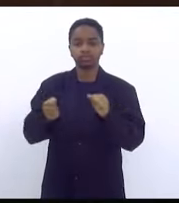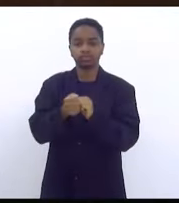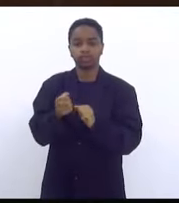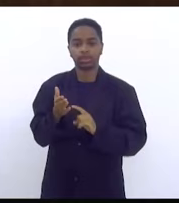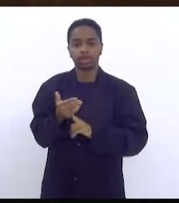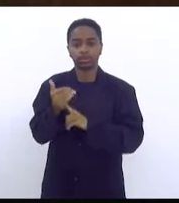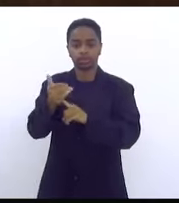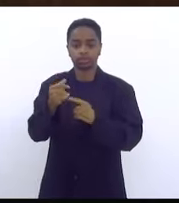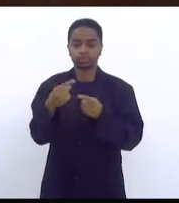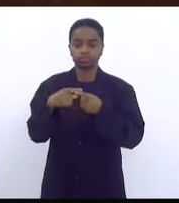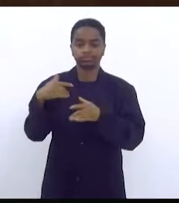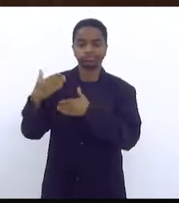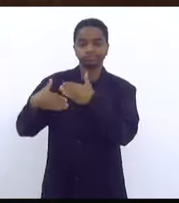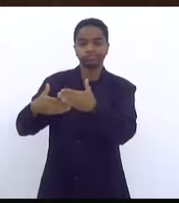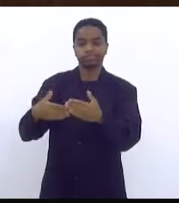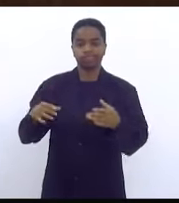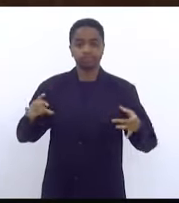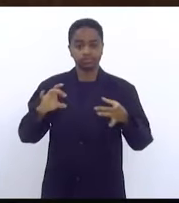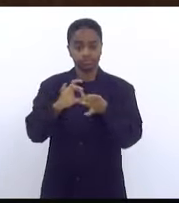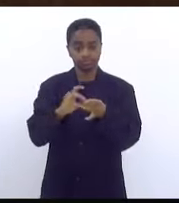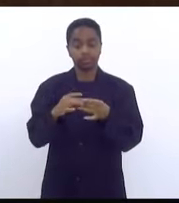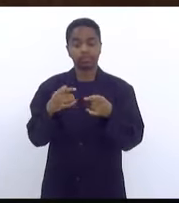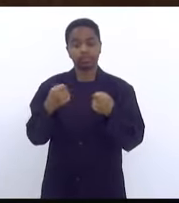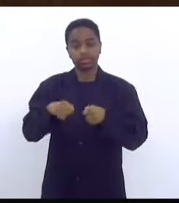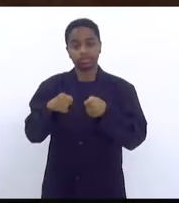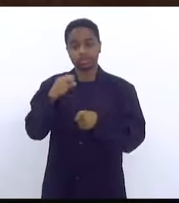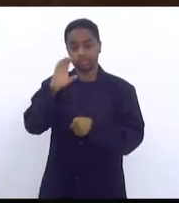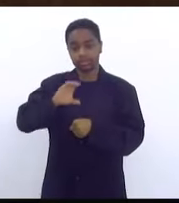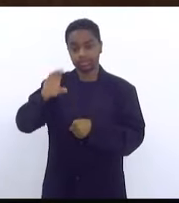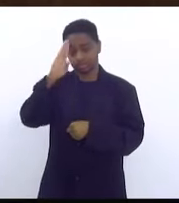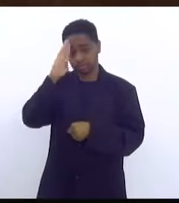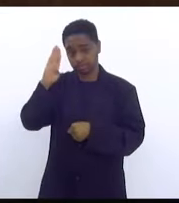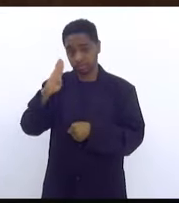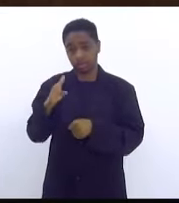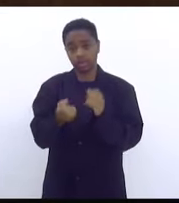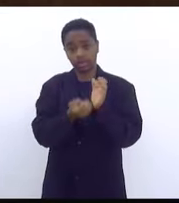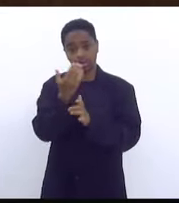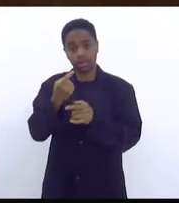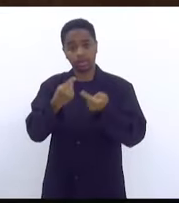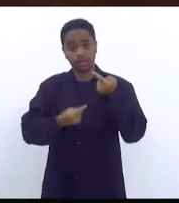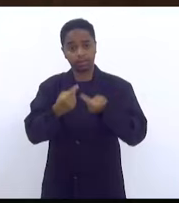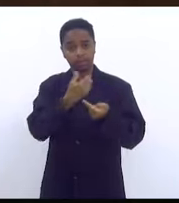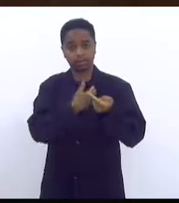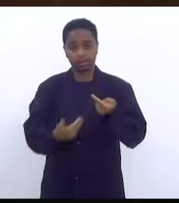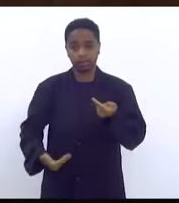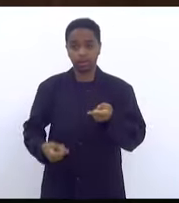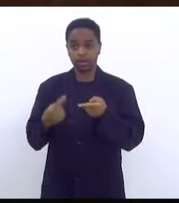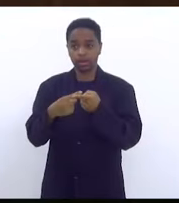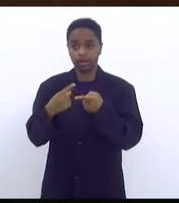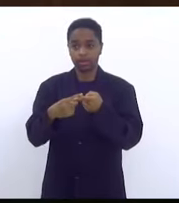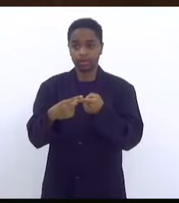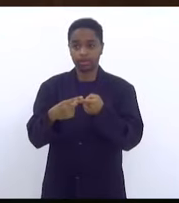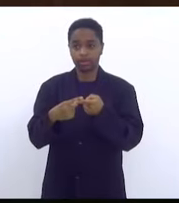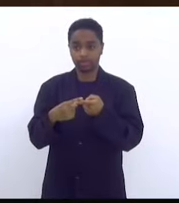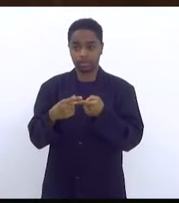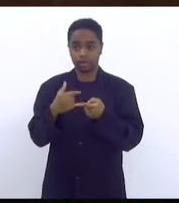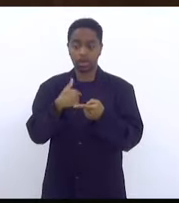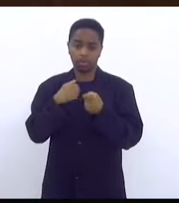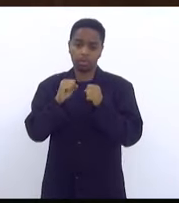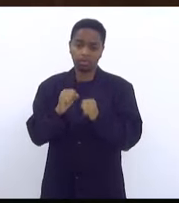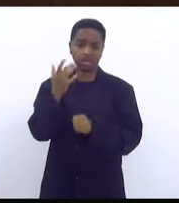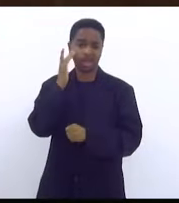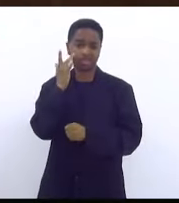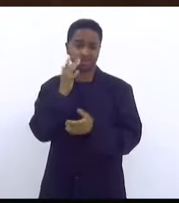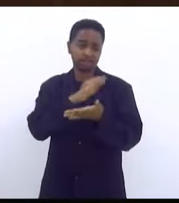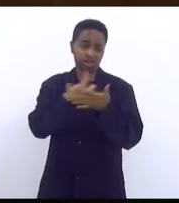que vem crescendo. Então, a ciência é fundamental para a produção de políticas públicas. Porque achar, Élica, eu posso achar muita